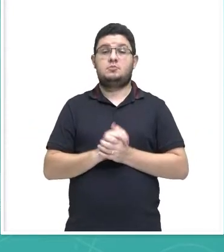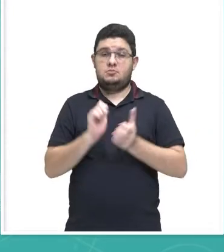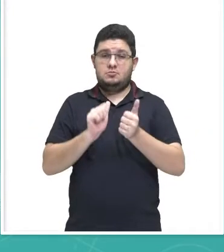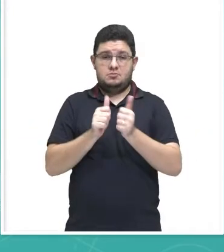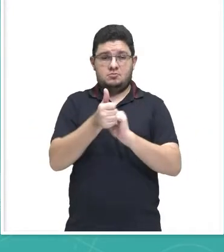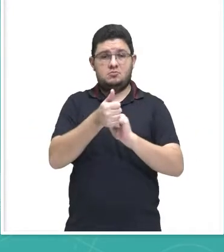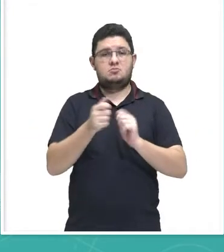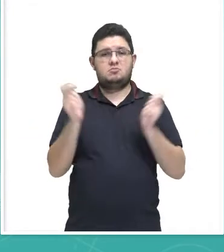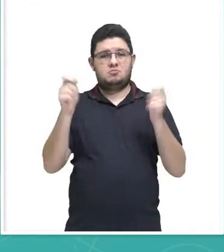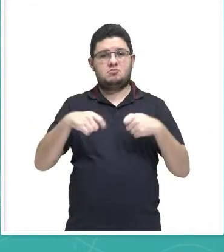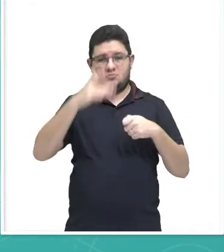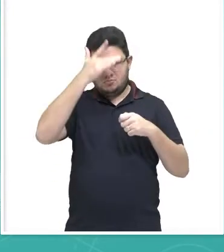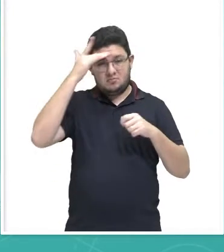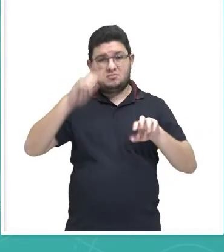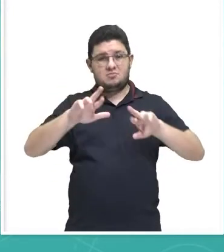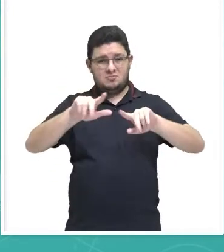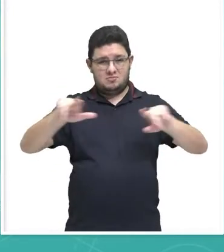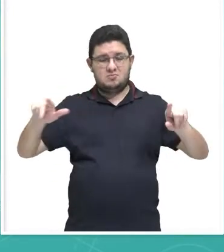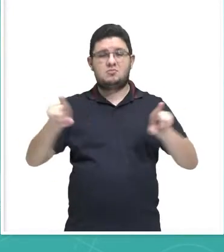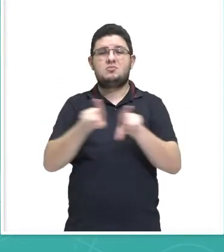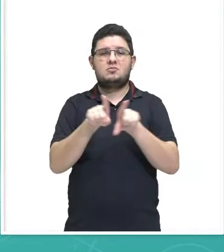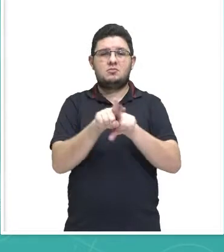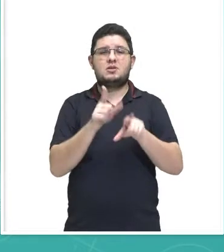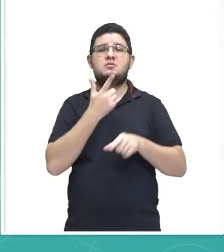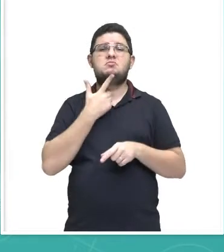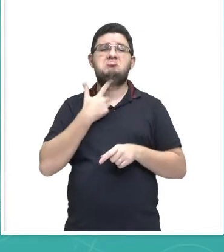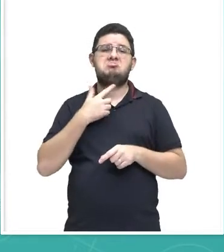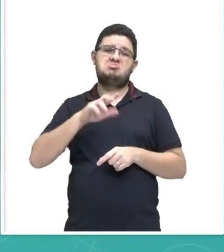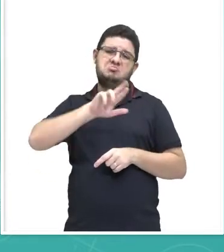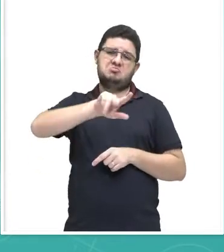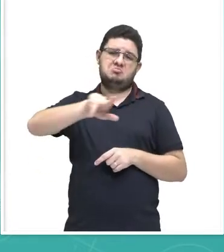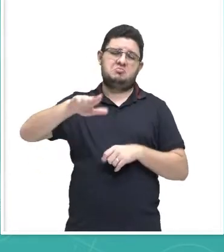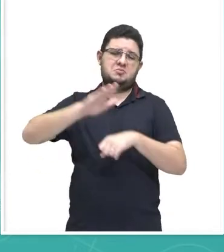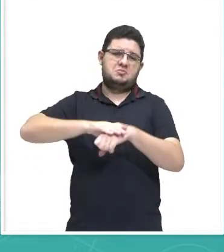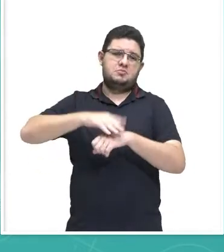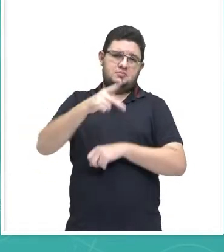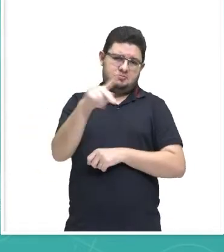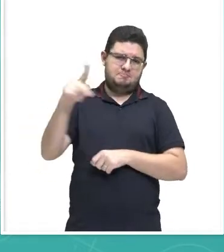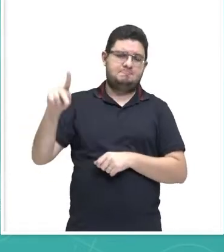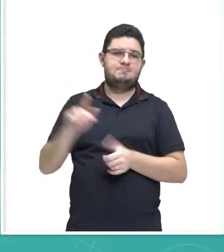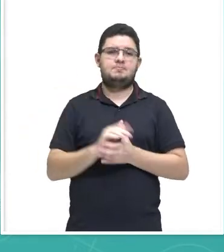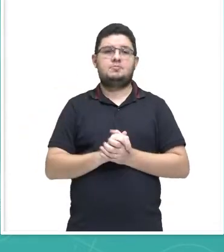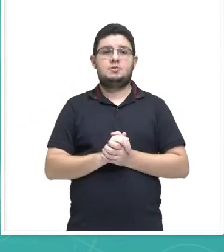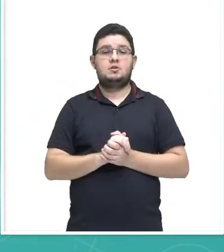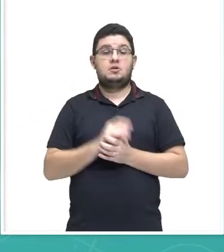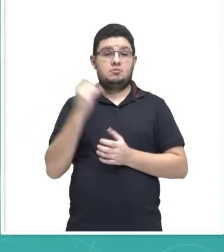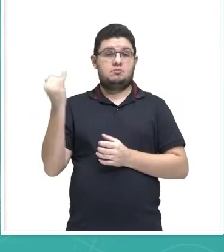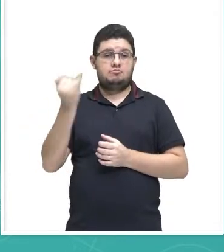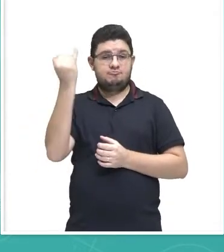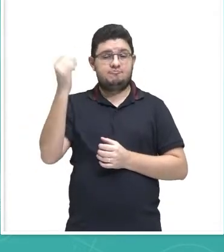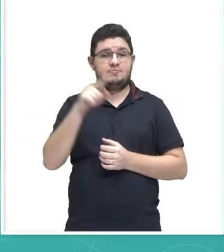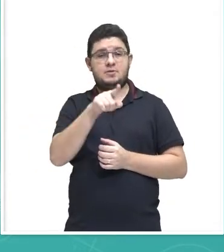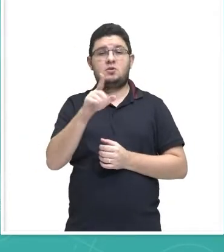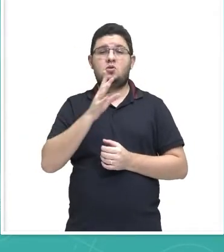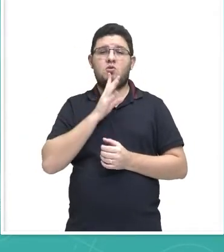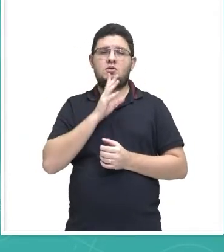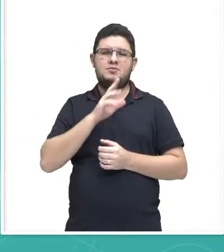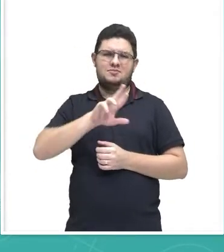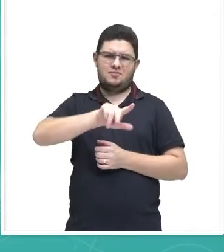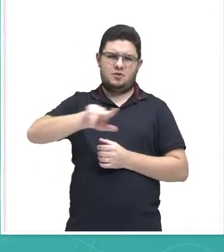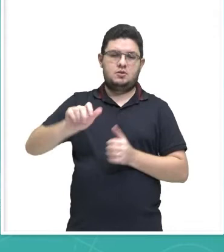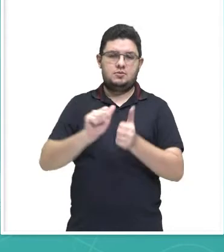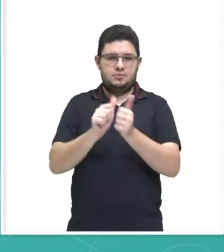e para todos os gostos. É importante que vocês conheçam cada um deles e aproveitem o que tem de melhor de cada um, tá